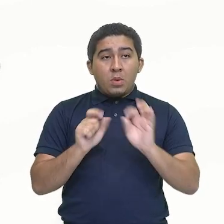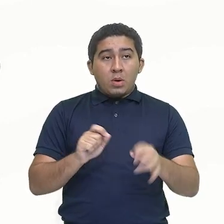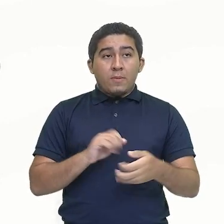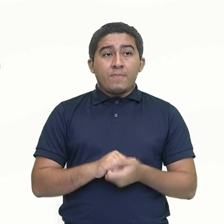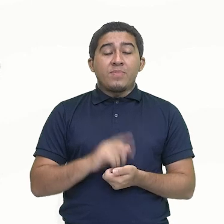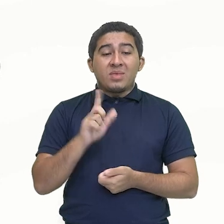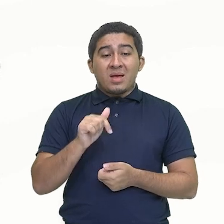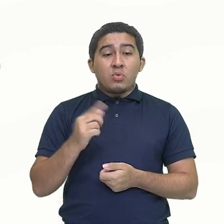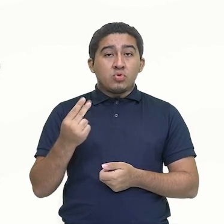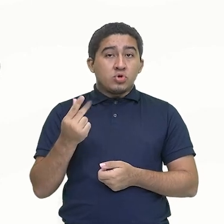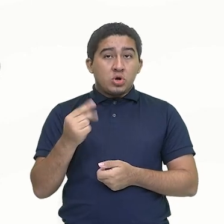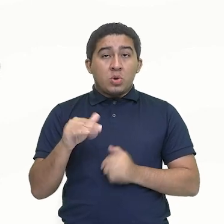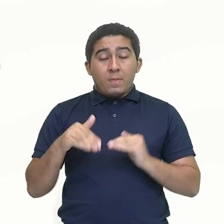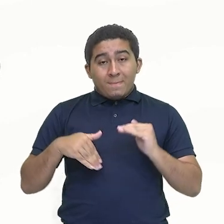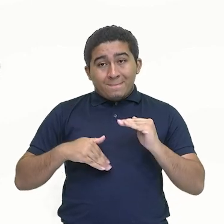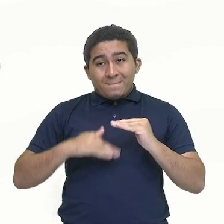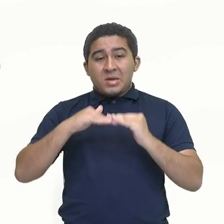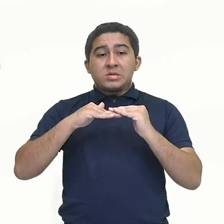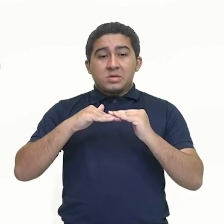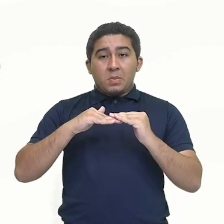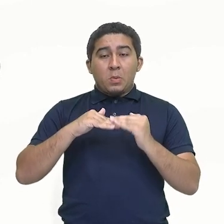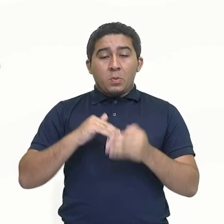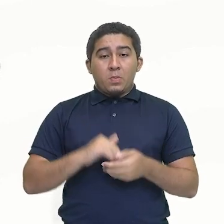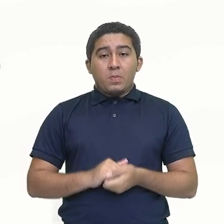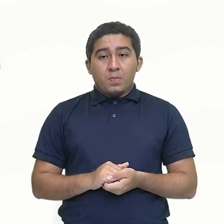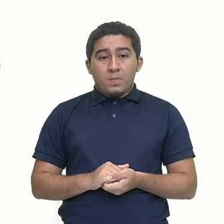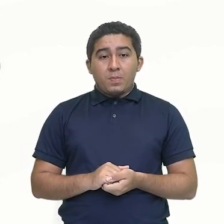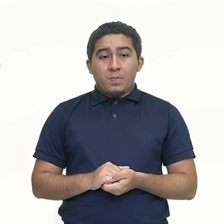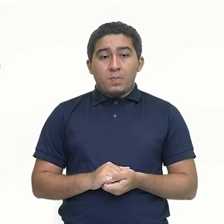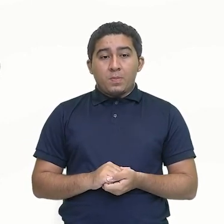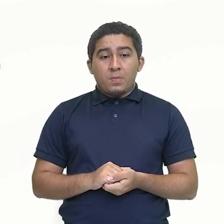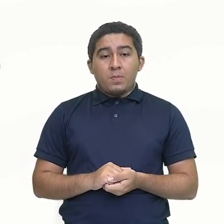o lucro máximo, tá?